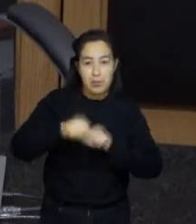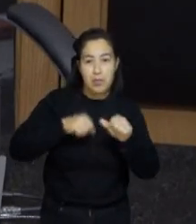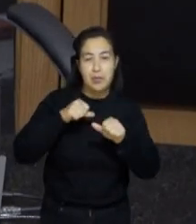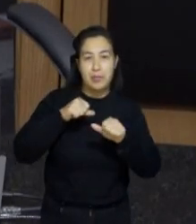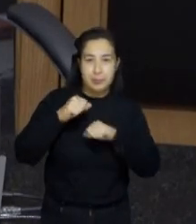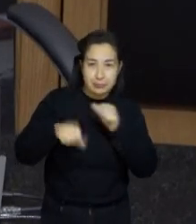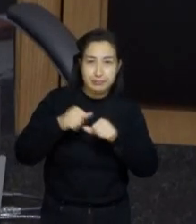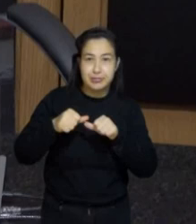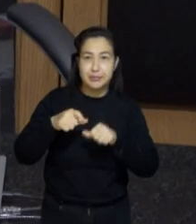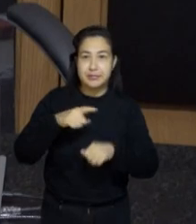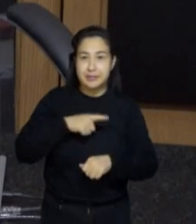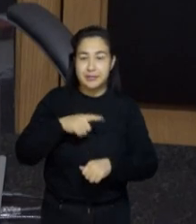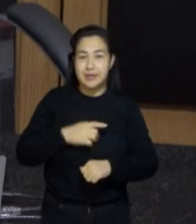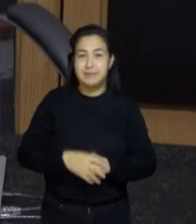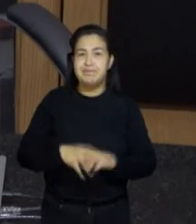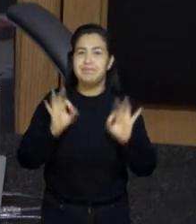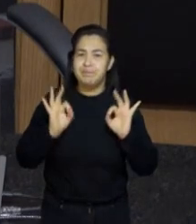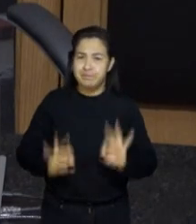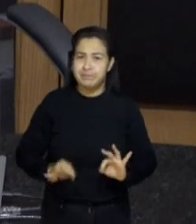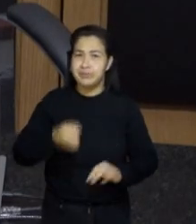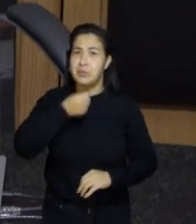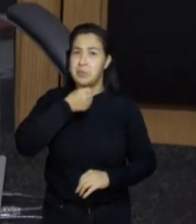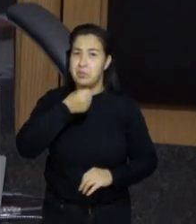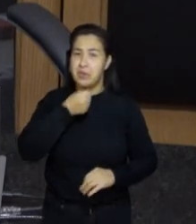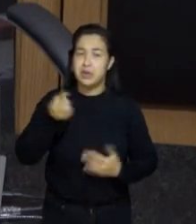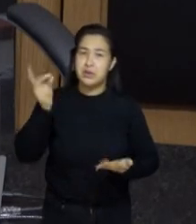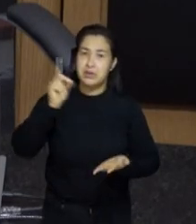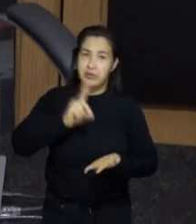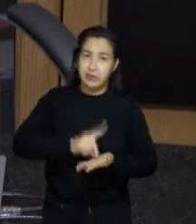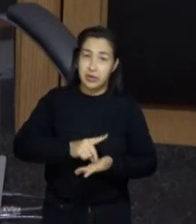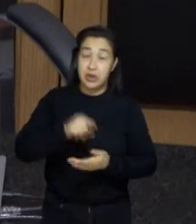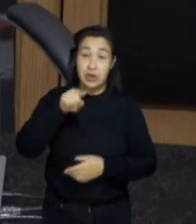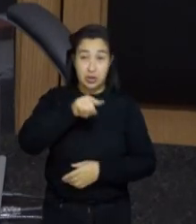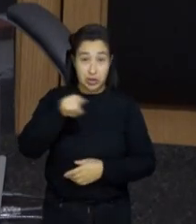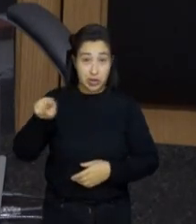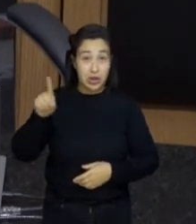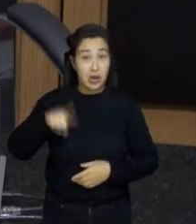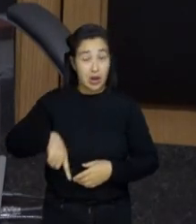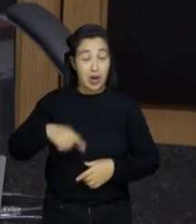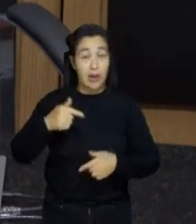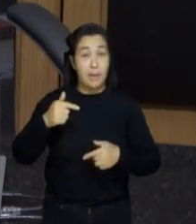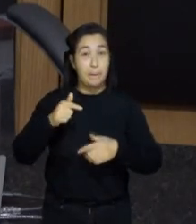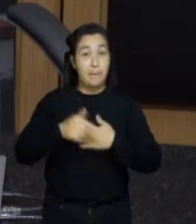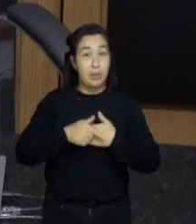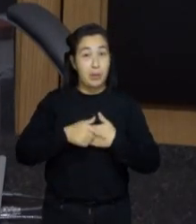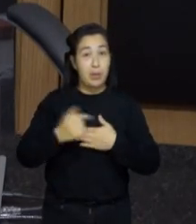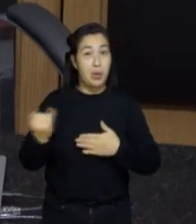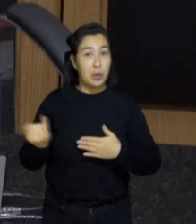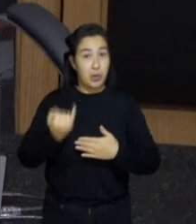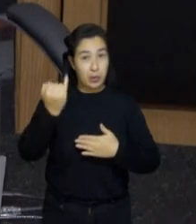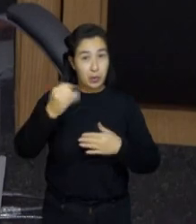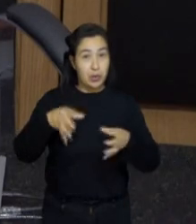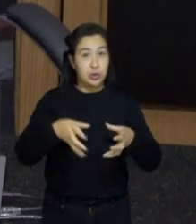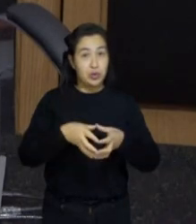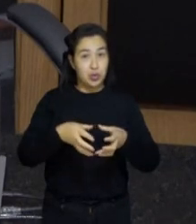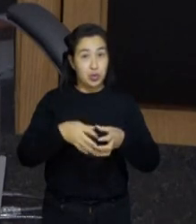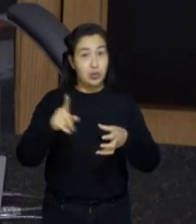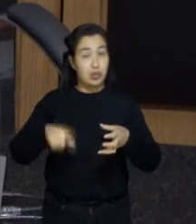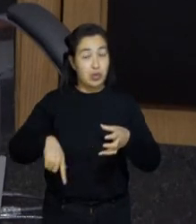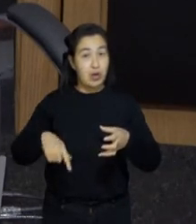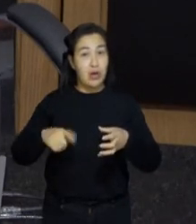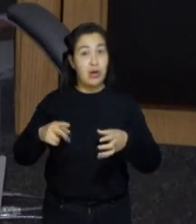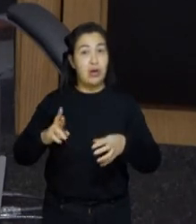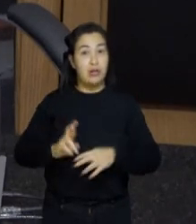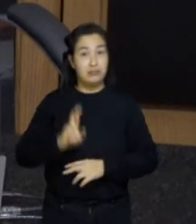tenho a certeza que a imprensa oficial ela cumpre uma tarefa muito importante, e o Grupo ND tem essa tarefa já aqui com